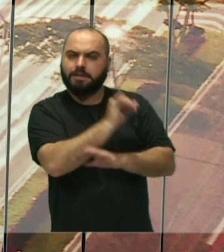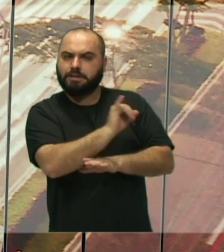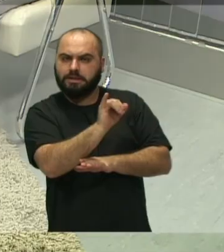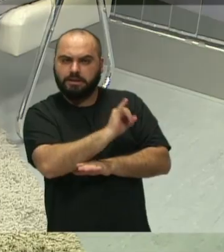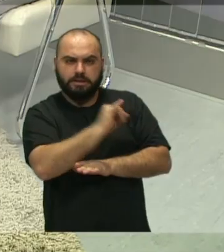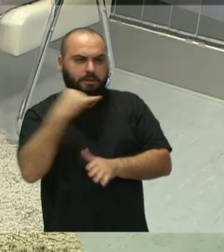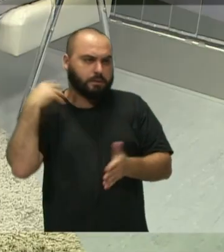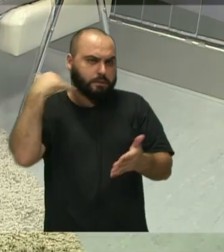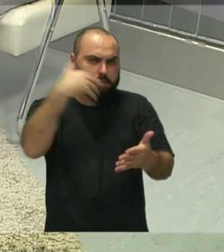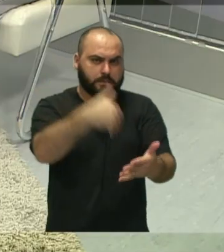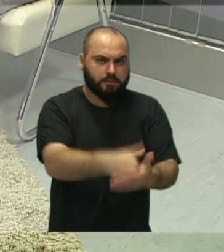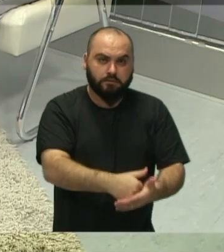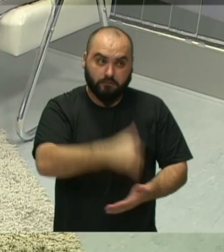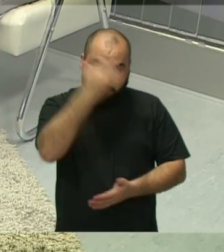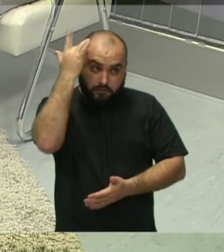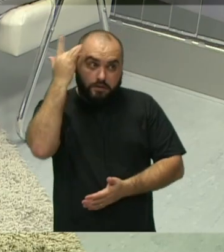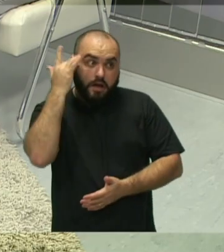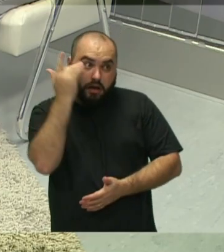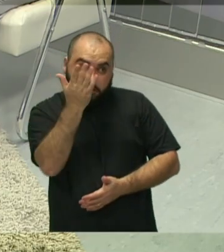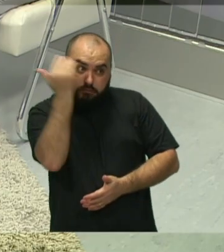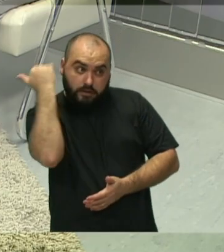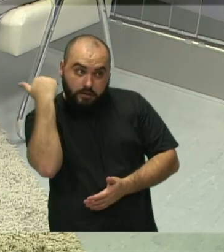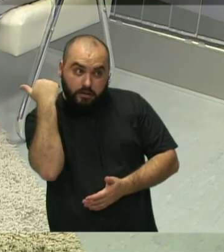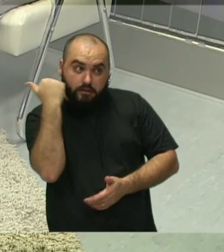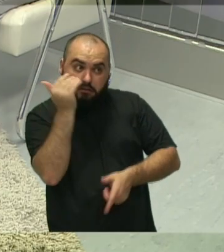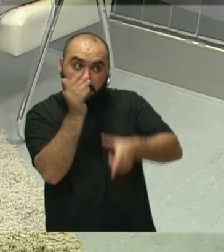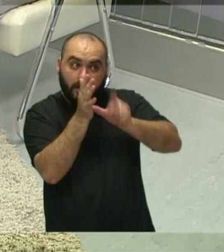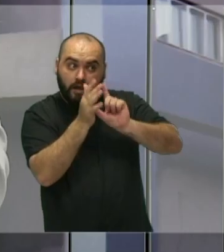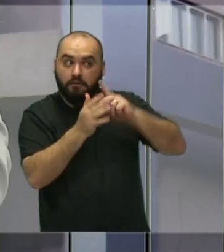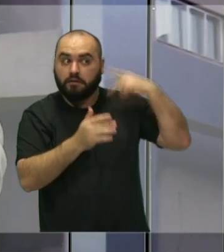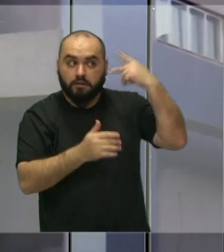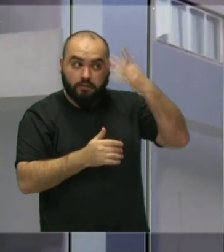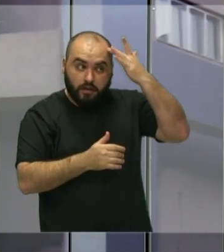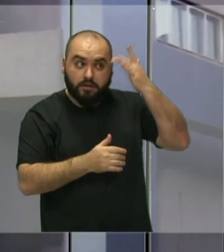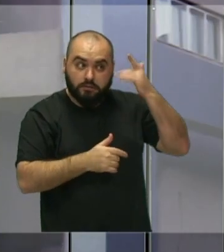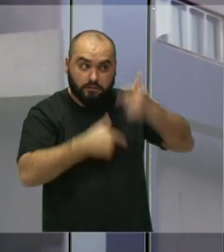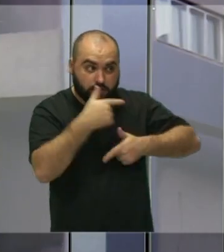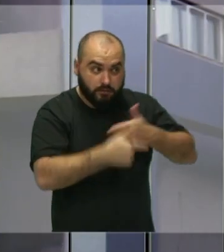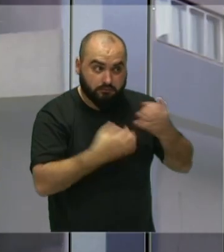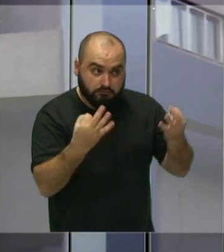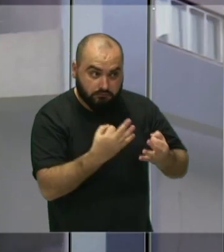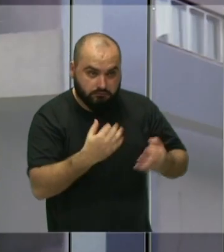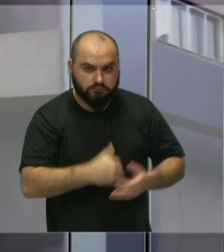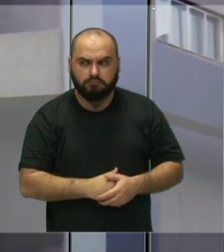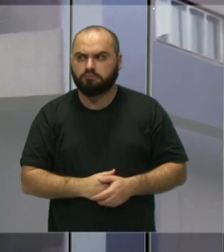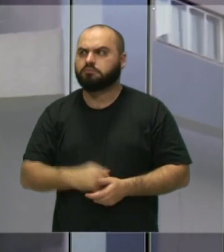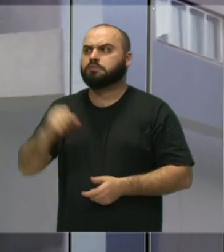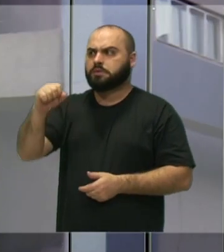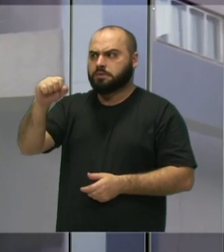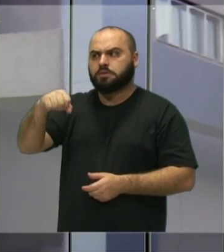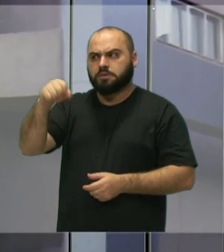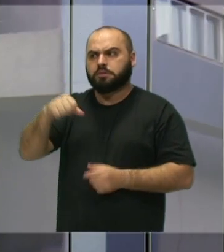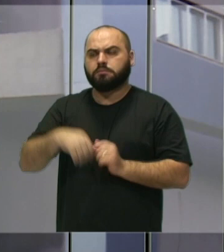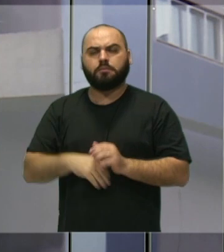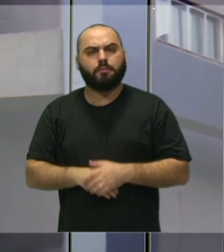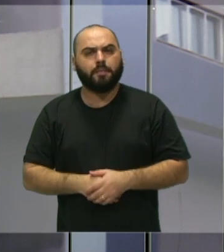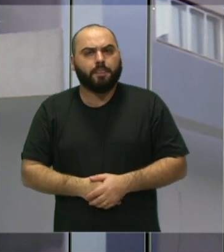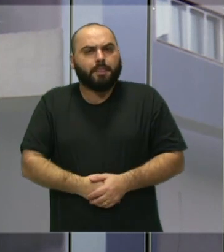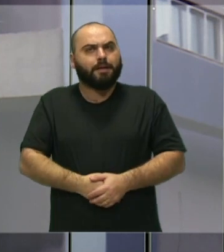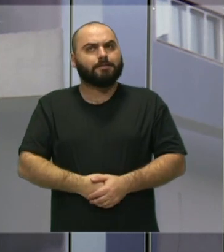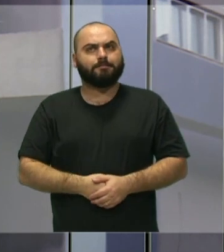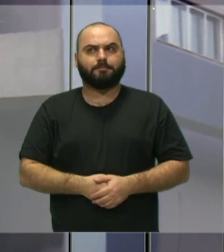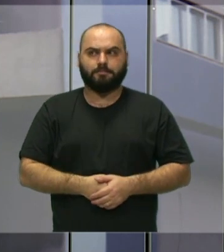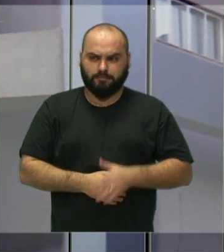elas correspondem à expectativa que o senhor tinha antes de ser vereador? Com certeza. Na verdade, claro que a